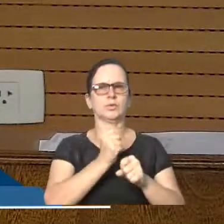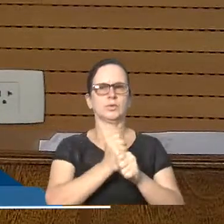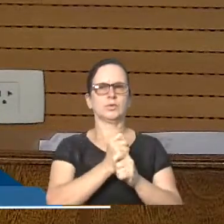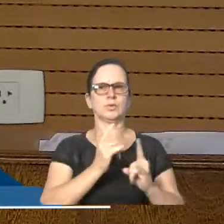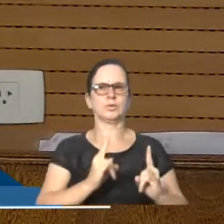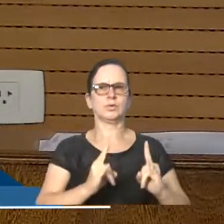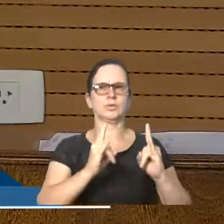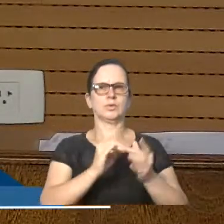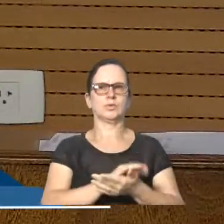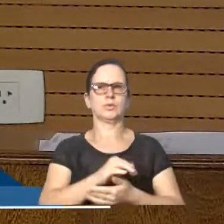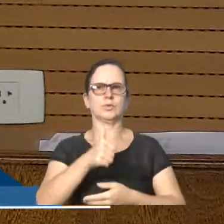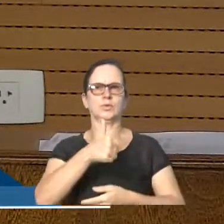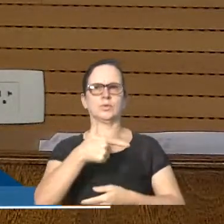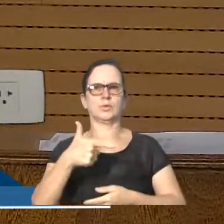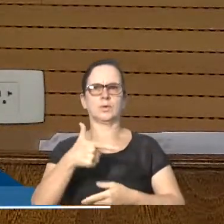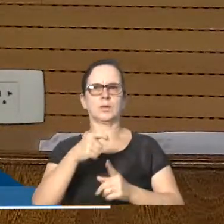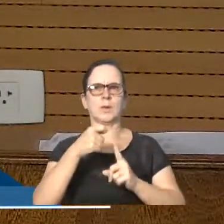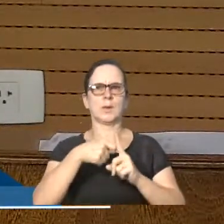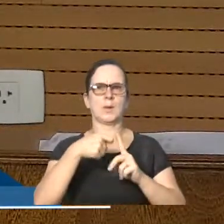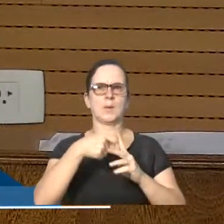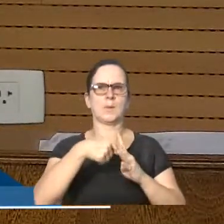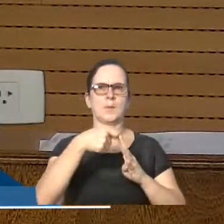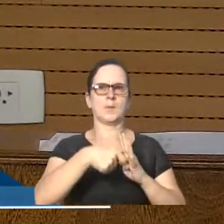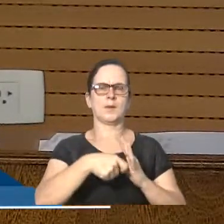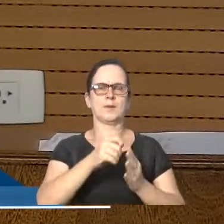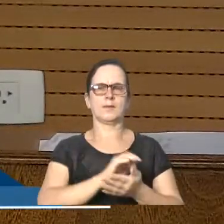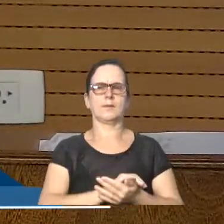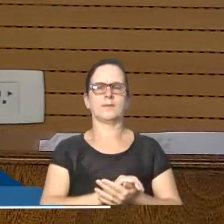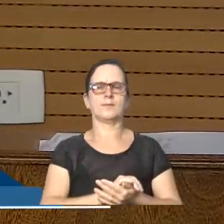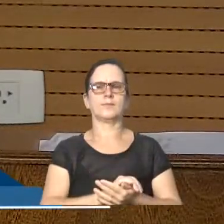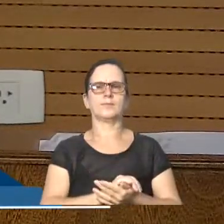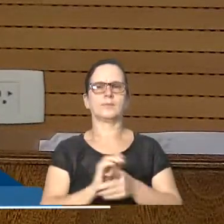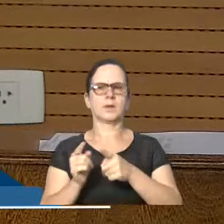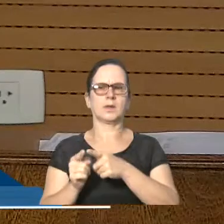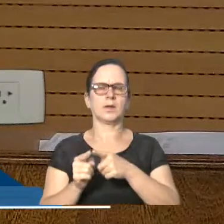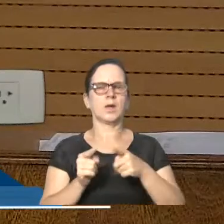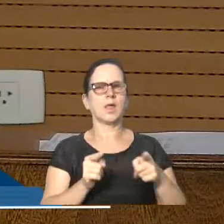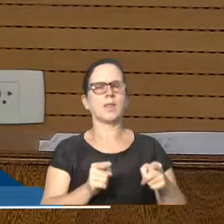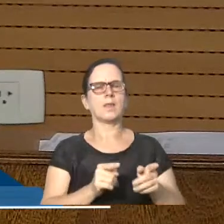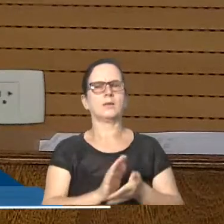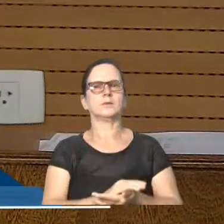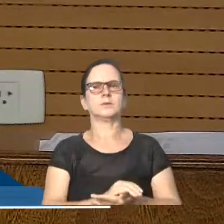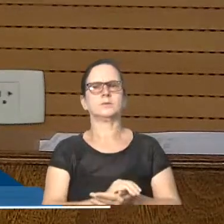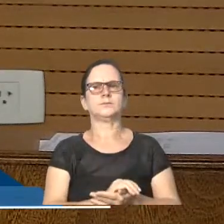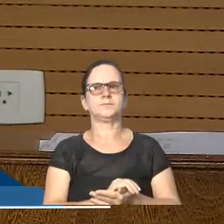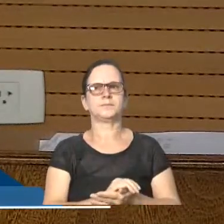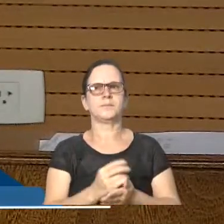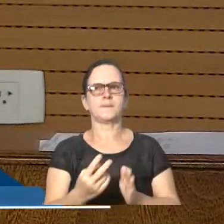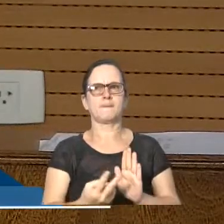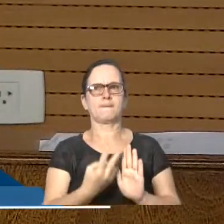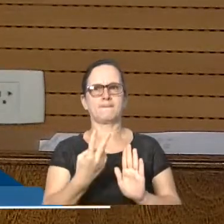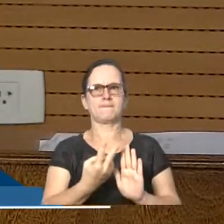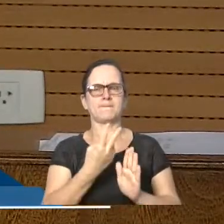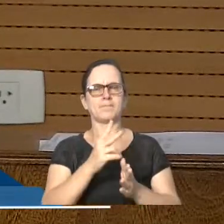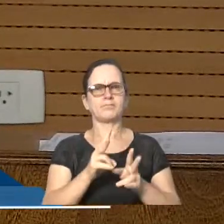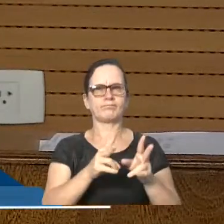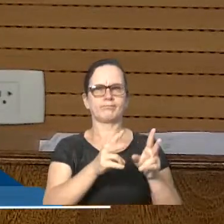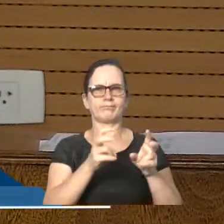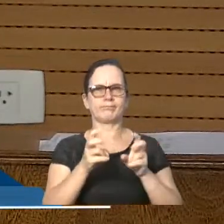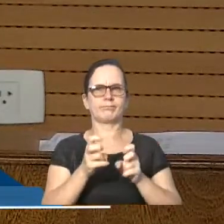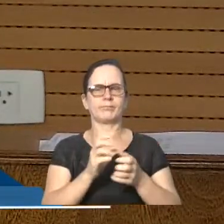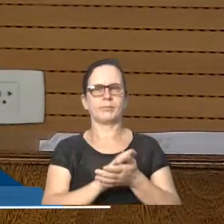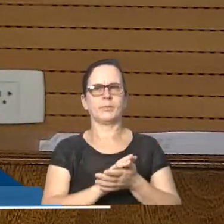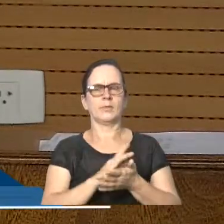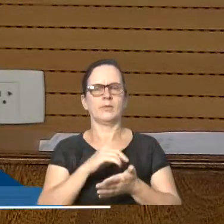de 12 meses. À vista do prazo inicialmente estipulado, é de se perceber que